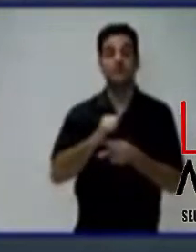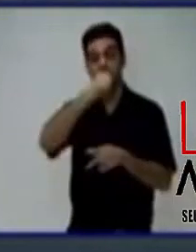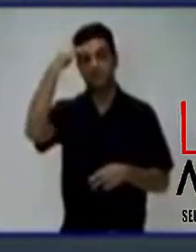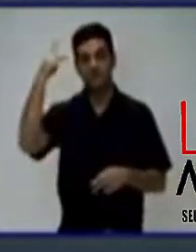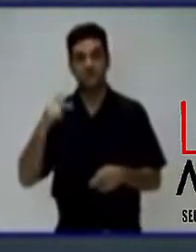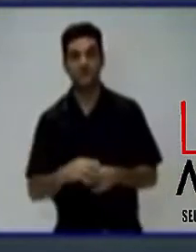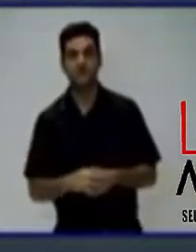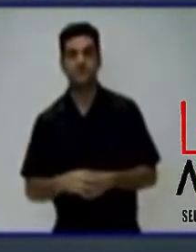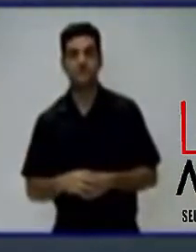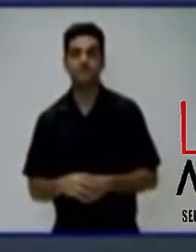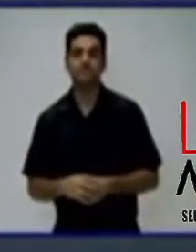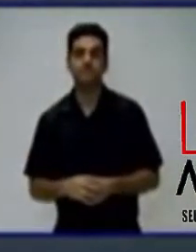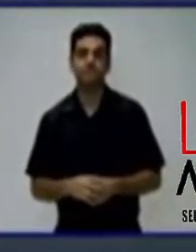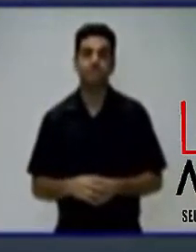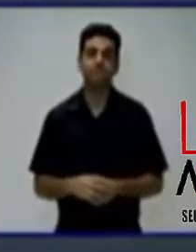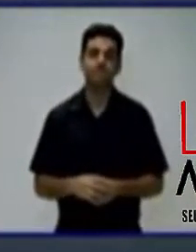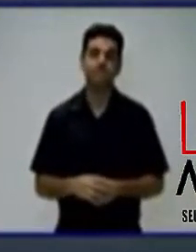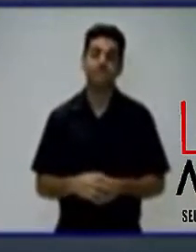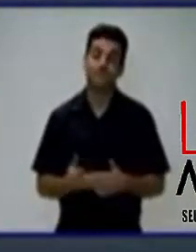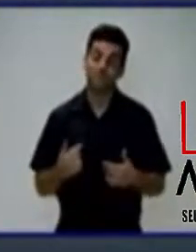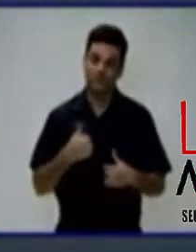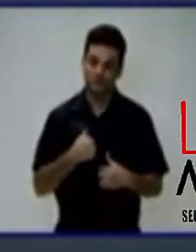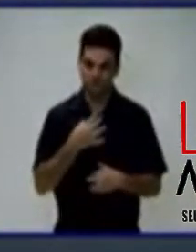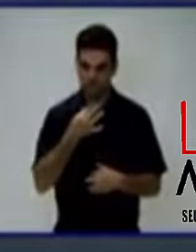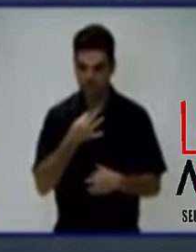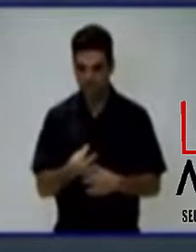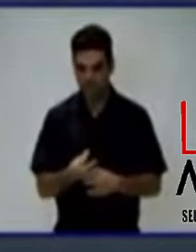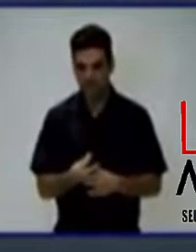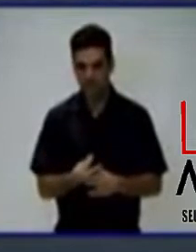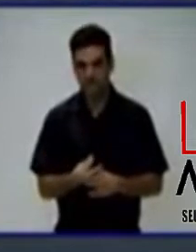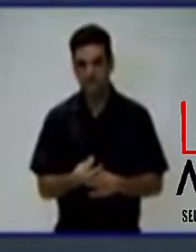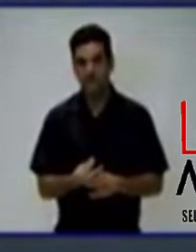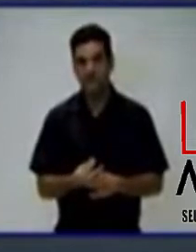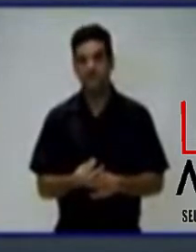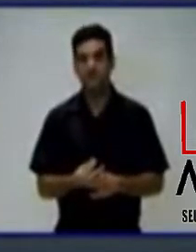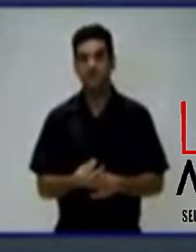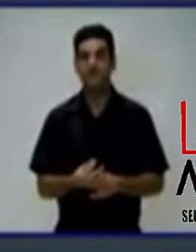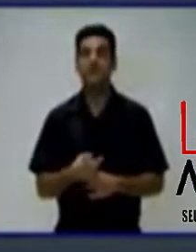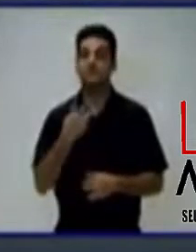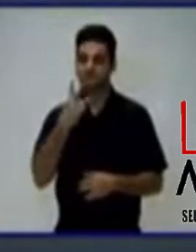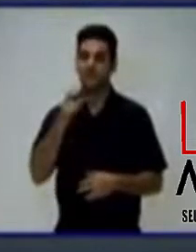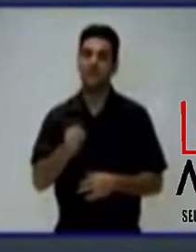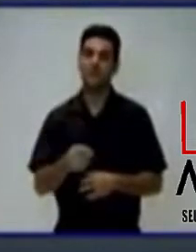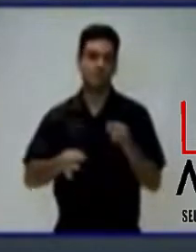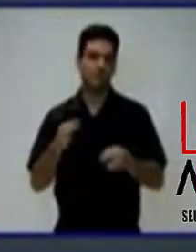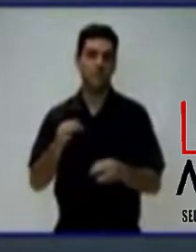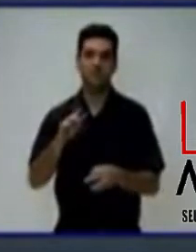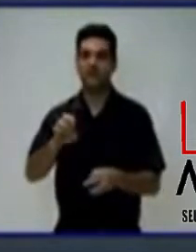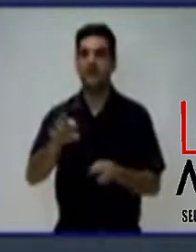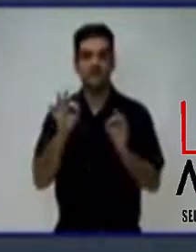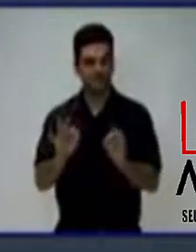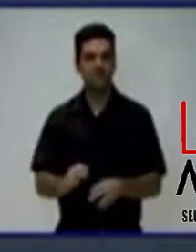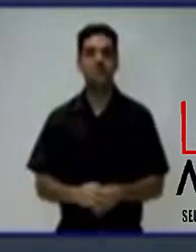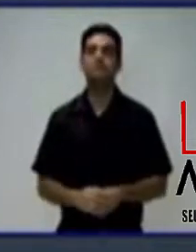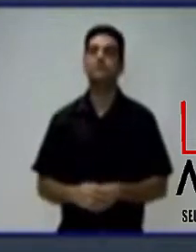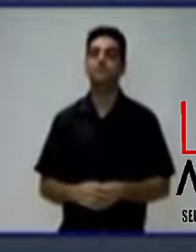prefeito. A minha posição pessoal é de que certo estava o Tribunal Regional